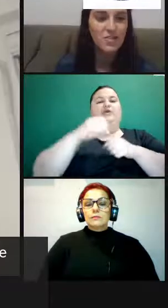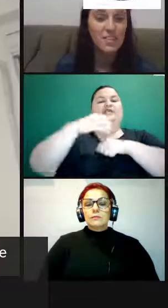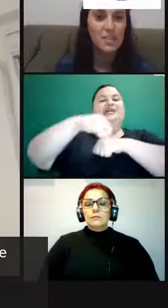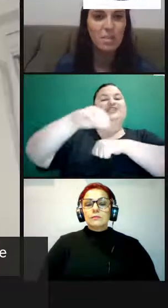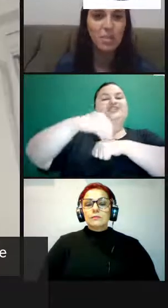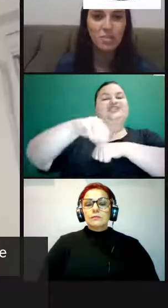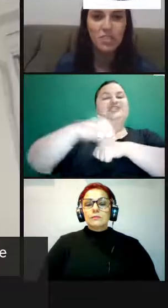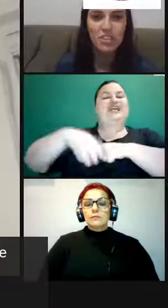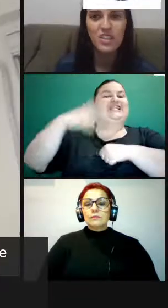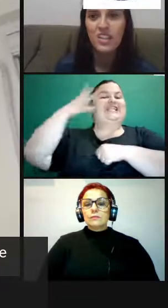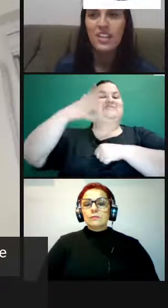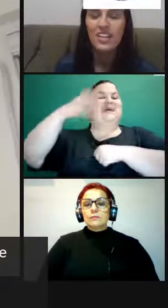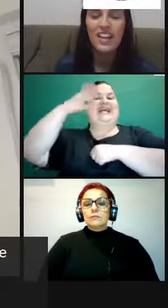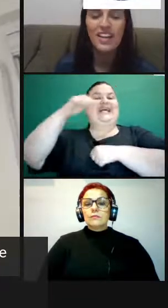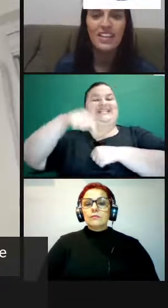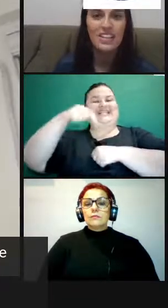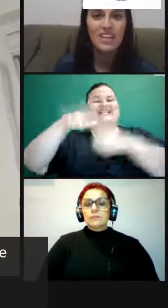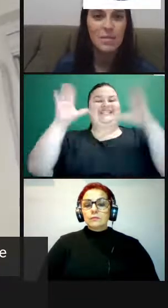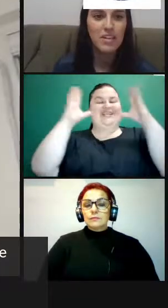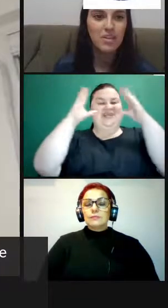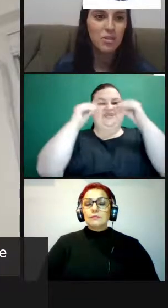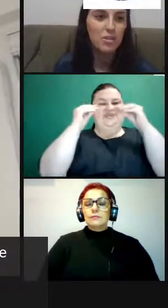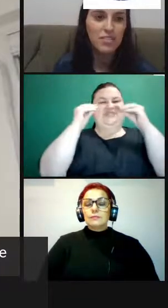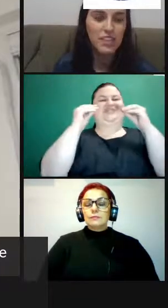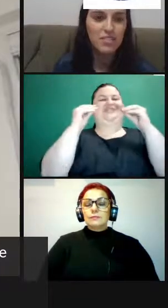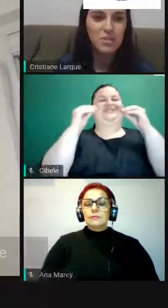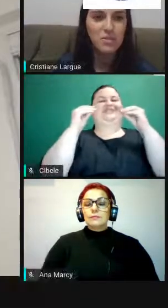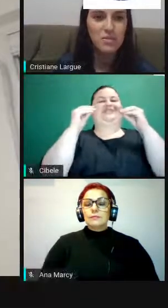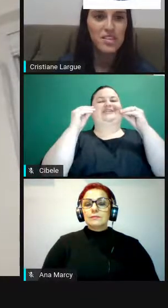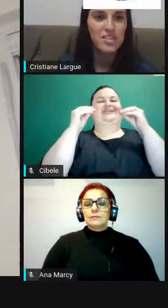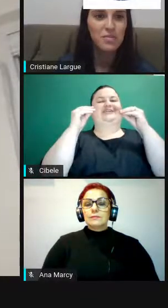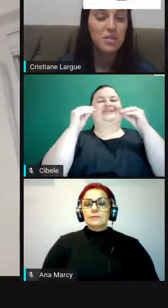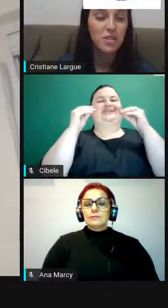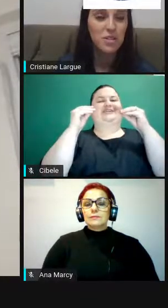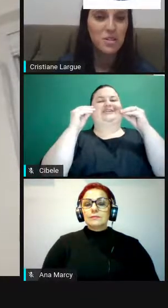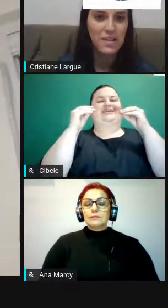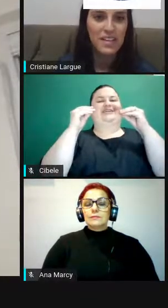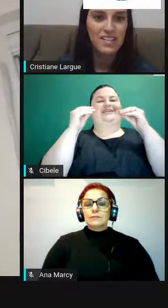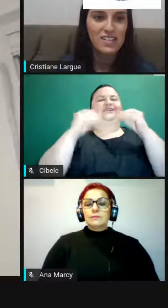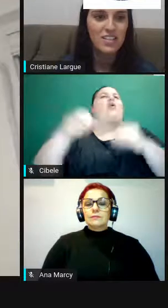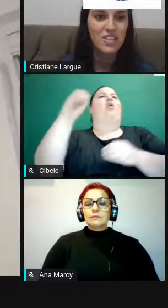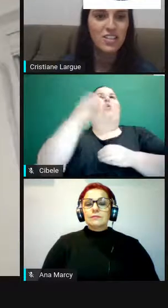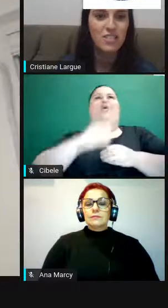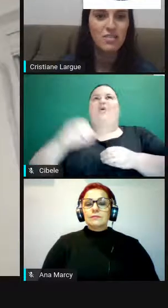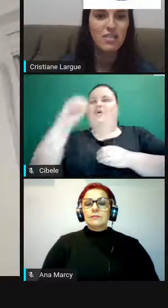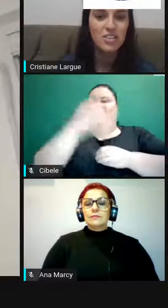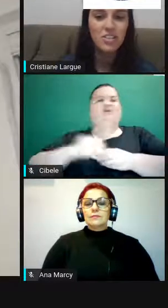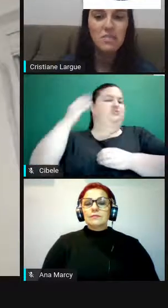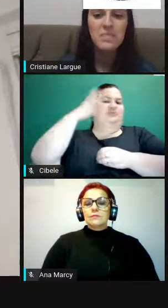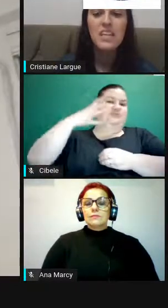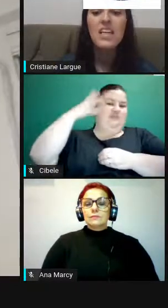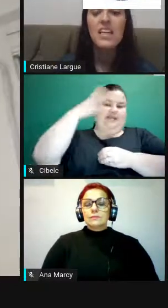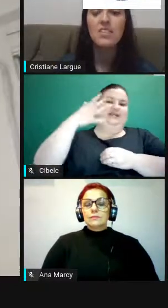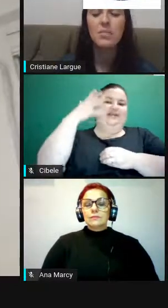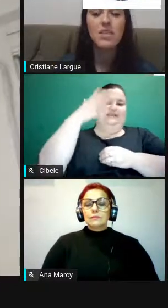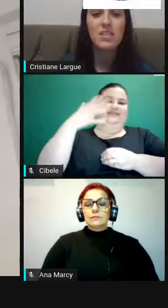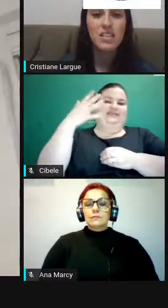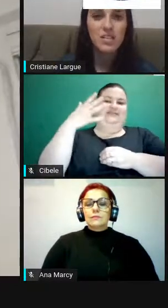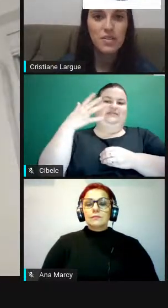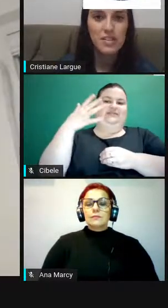palestras dessa noite fez essa ponte né E abrilhantou o evento com essas duas ótimas palestras que a gente teve hoje